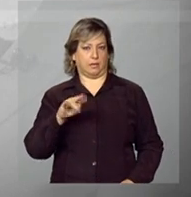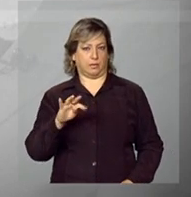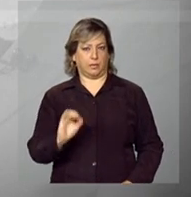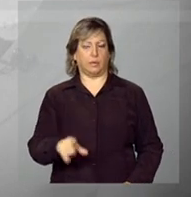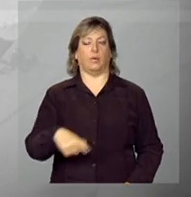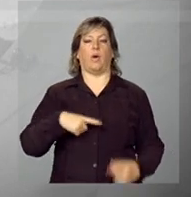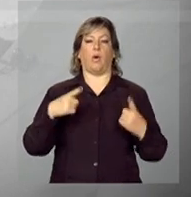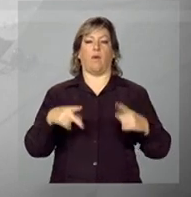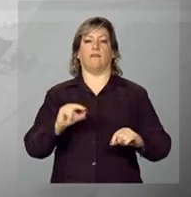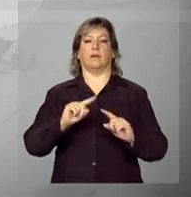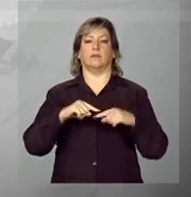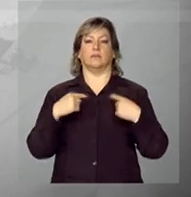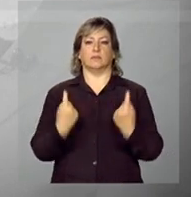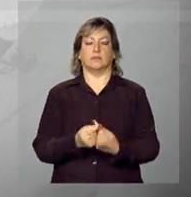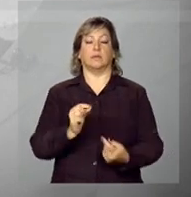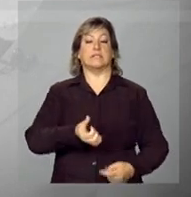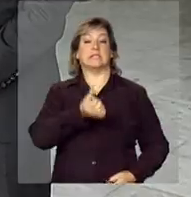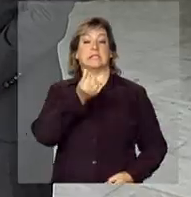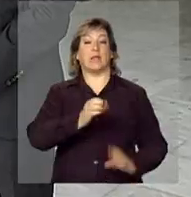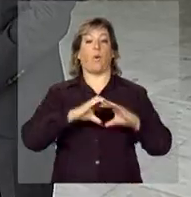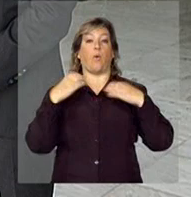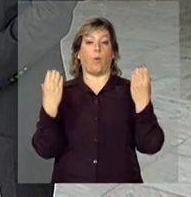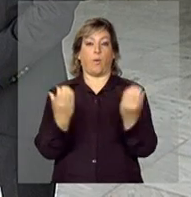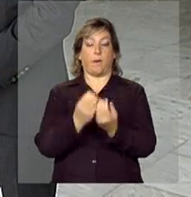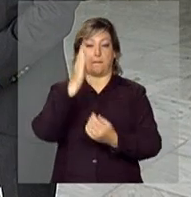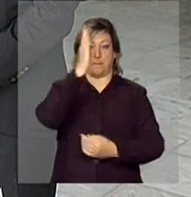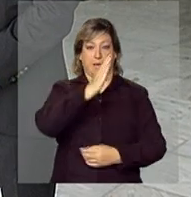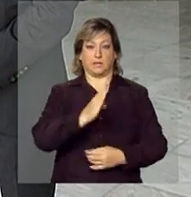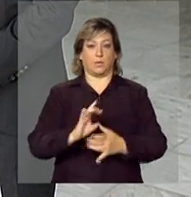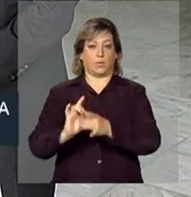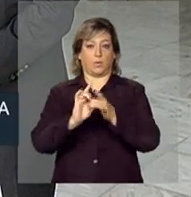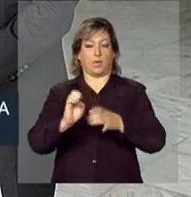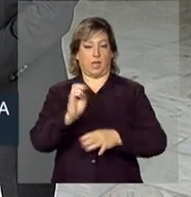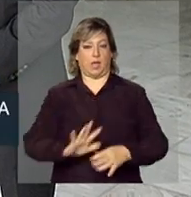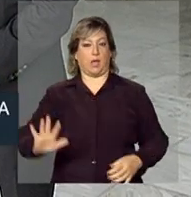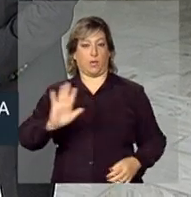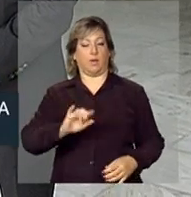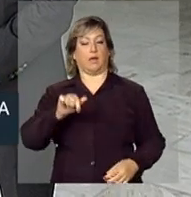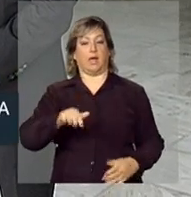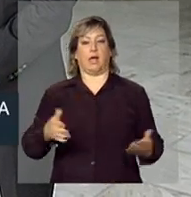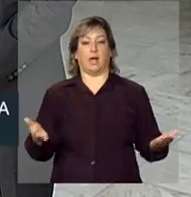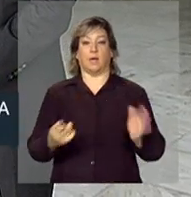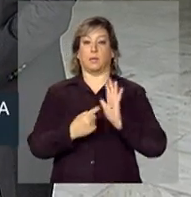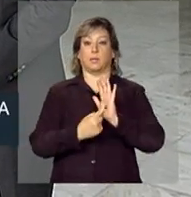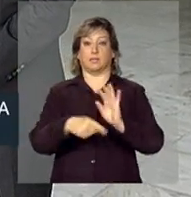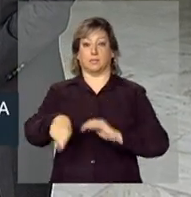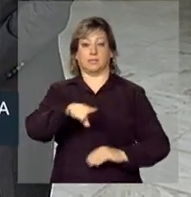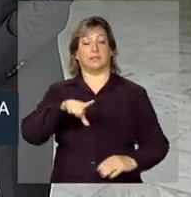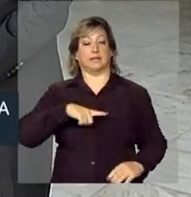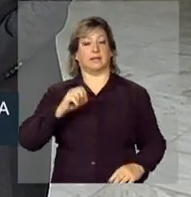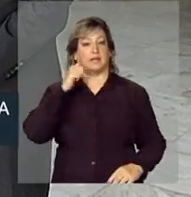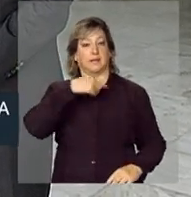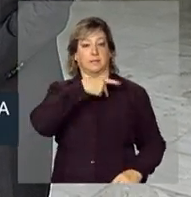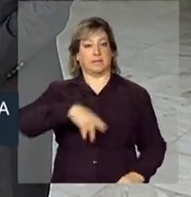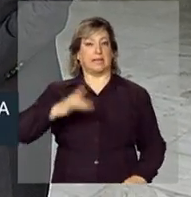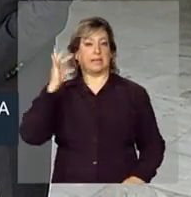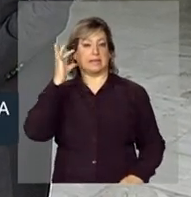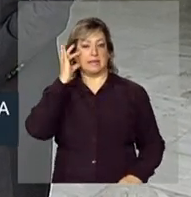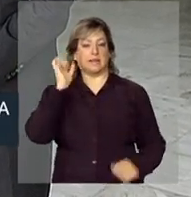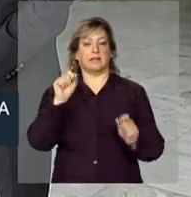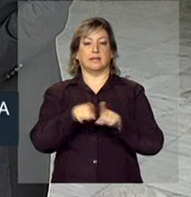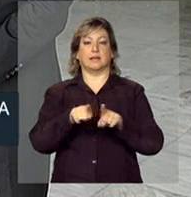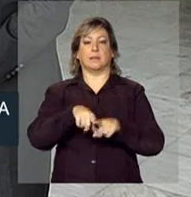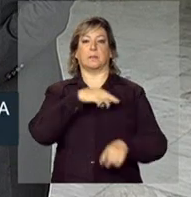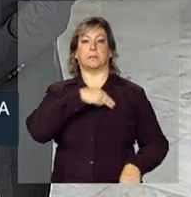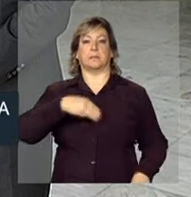realizada a sexta cúpula Brasil União Europeia Essas são imagens da presidenta Dilma russef e do